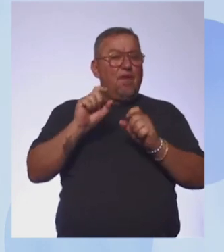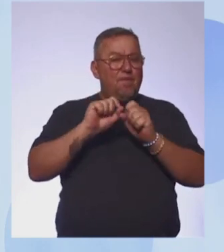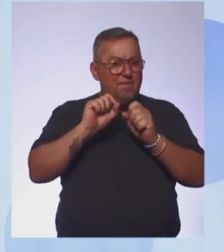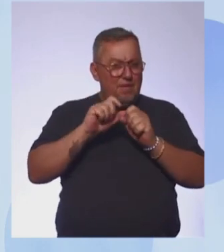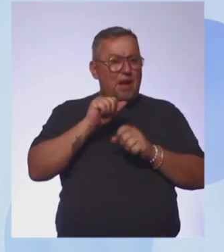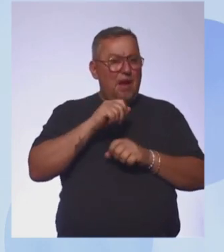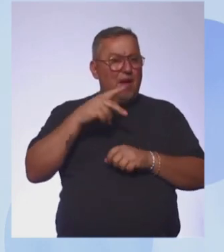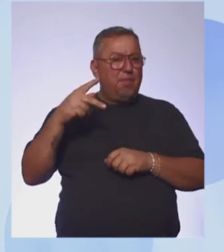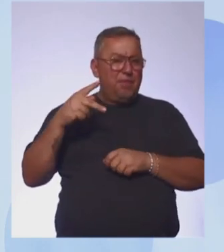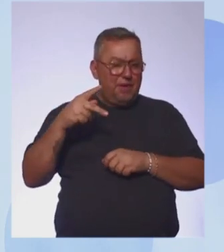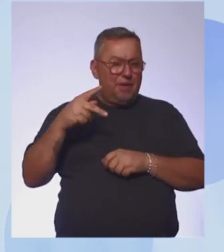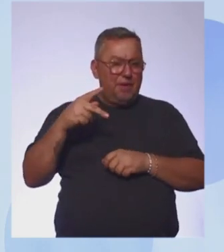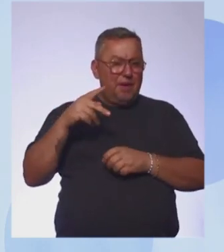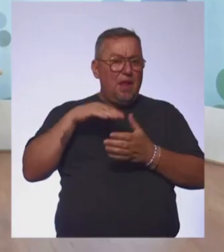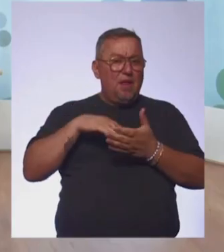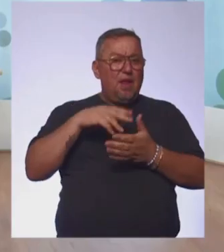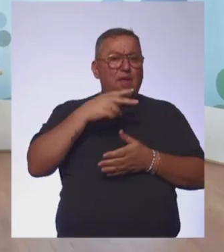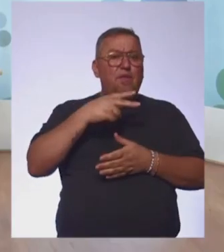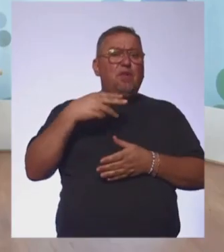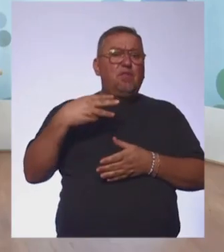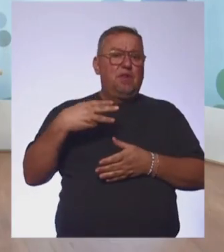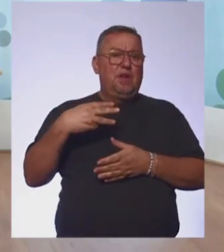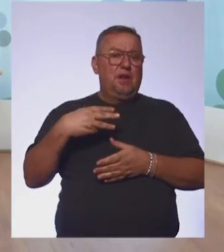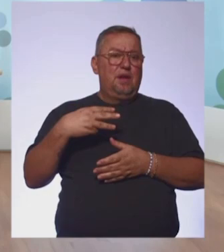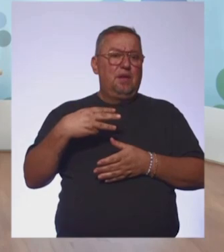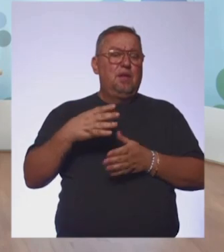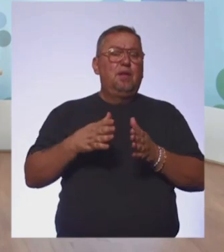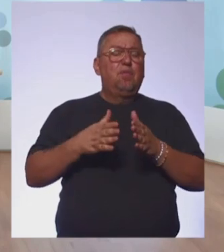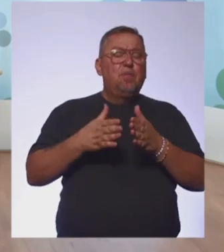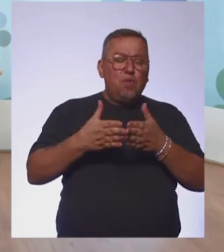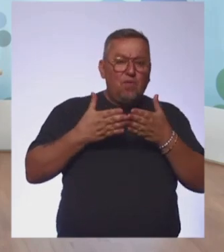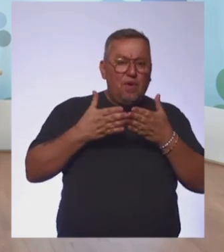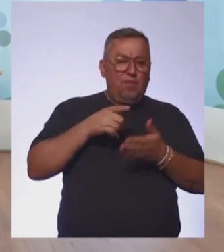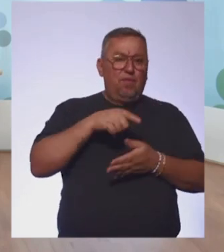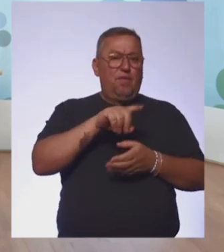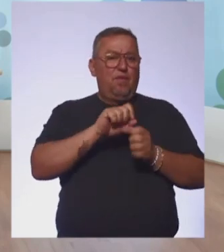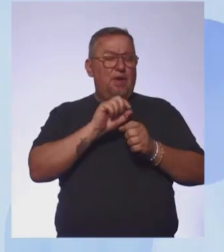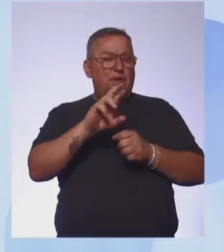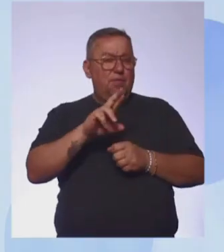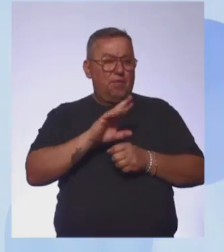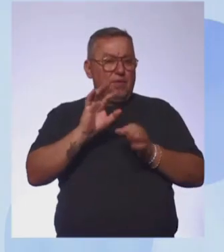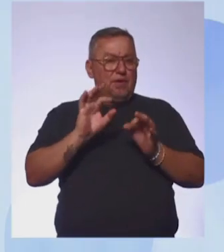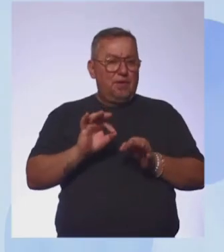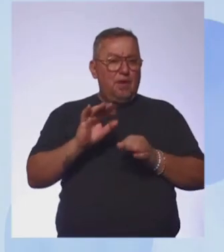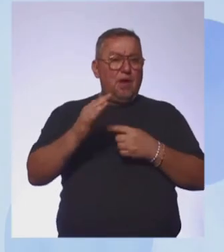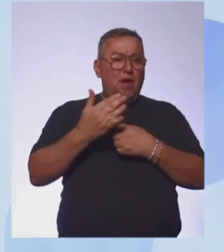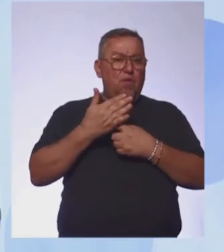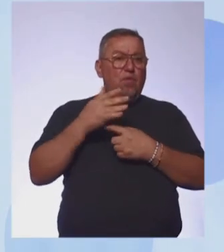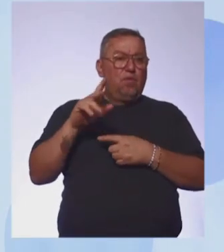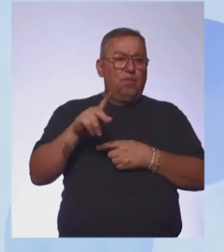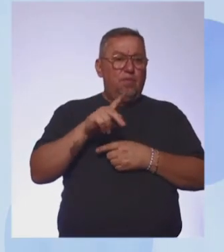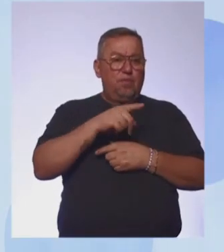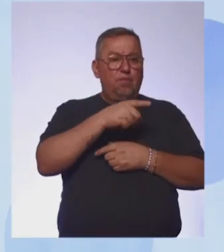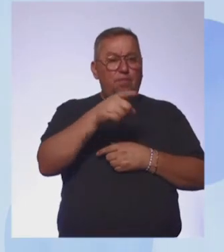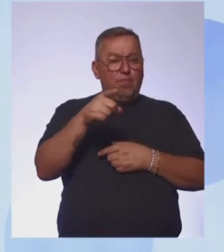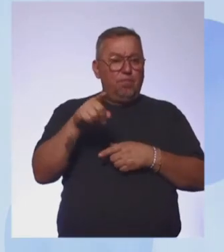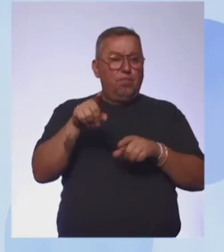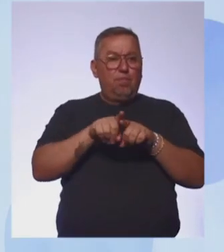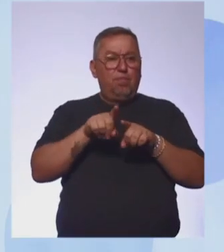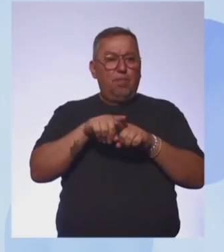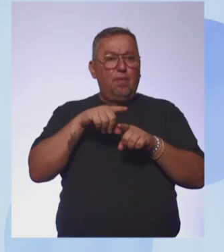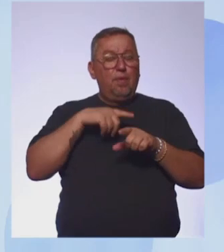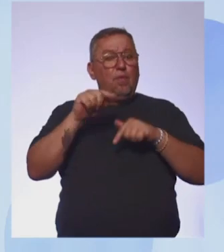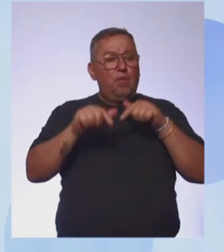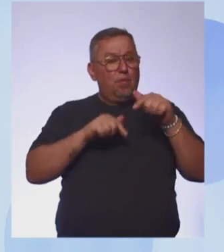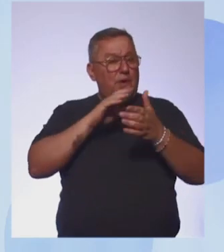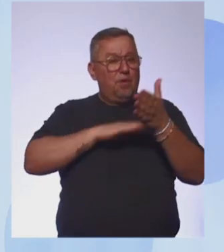das AAPs. Até dia 23, alunos. Isso. Vamos lá, respondam, façam direitinho. Ajudem aí os professores de vocês que estão